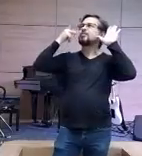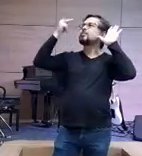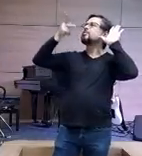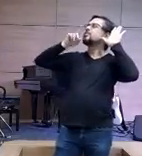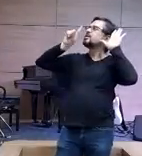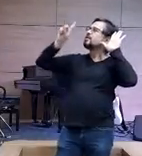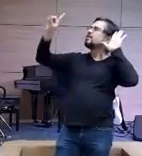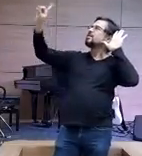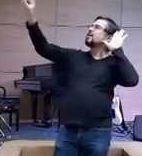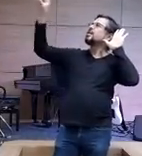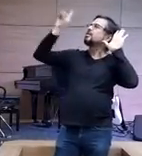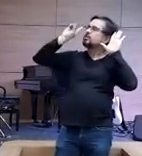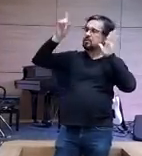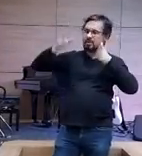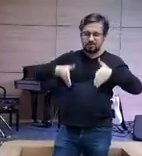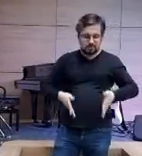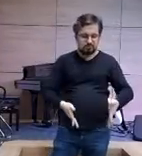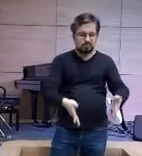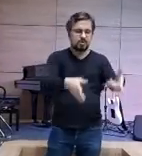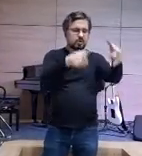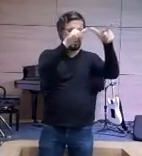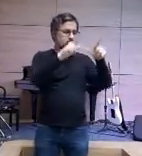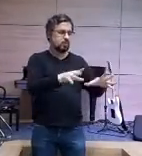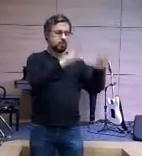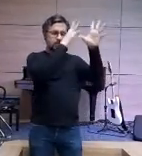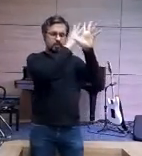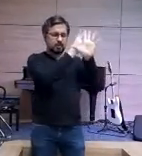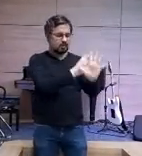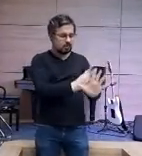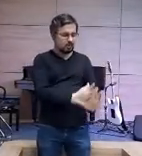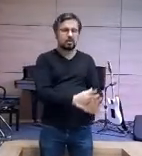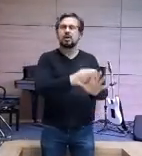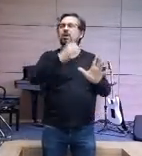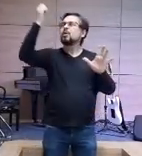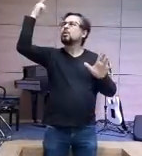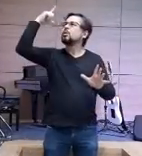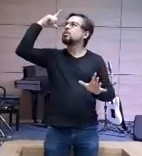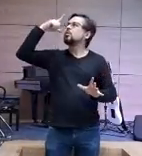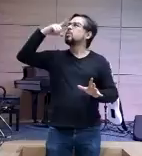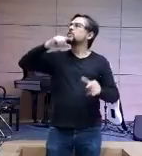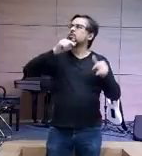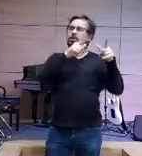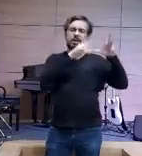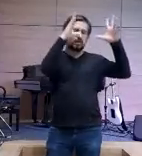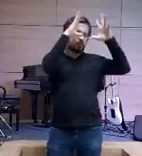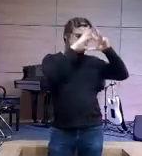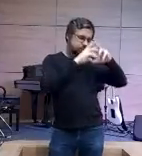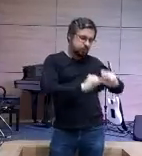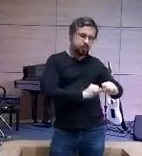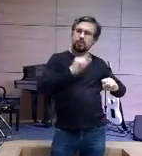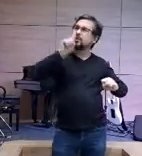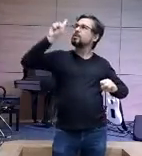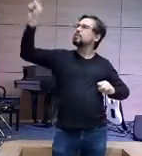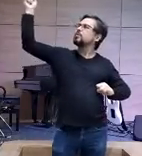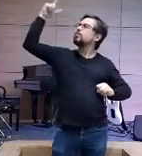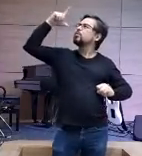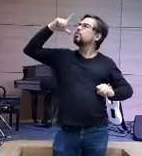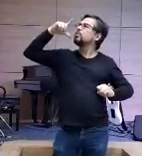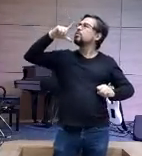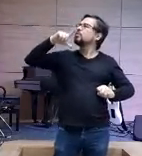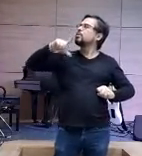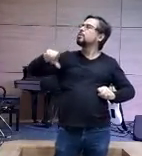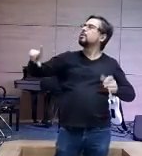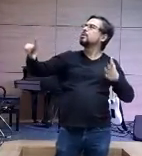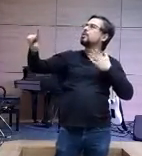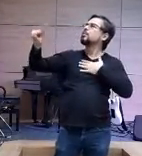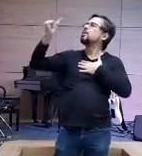Promessas caminho no deserto luz na escuridão Meu Deus esse é